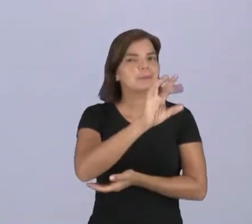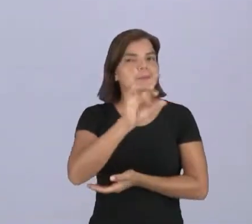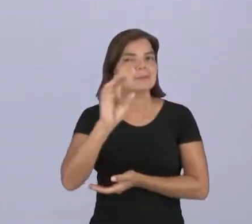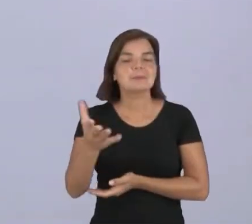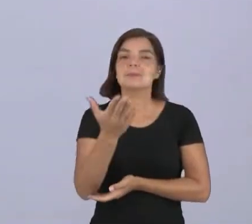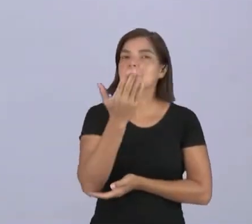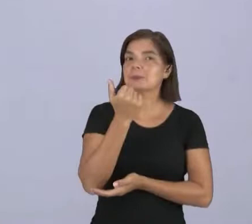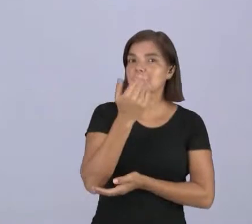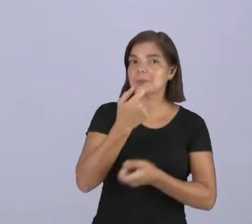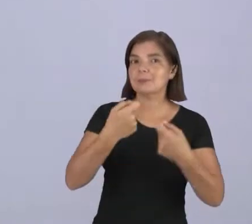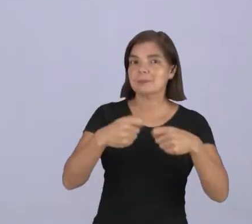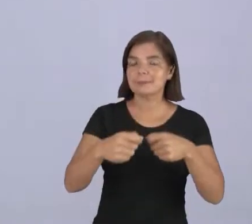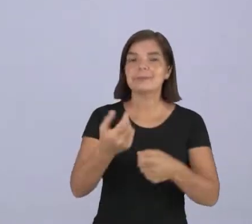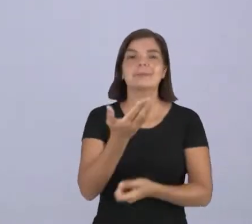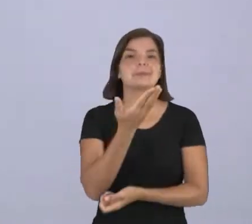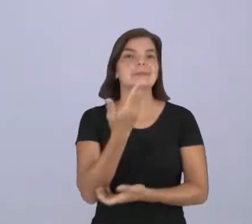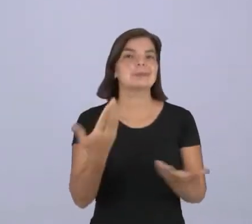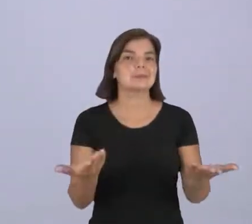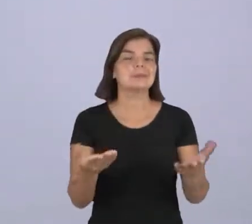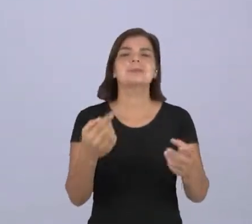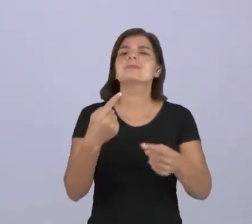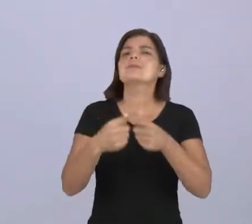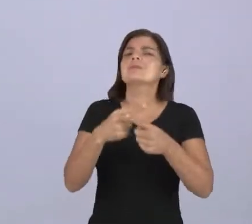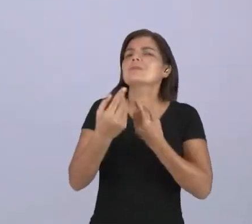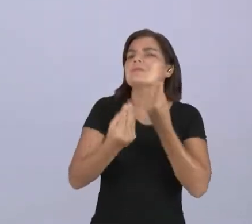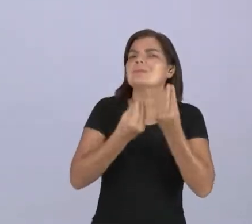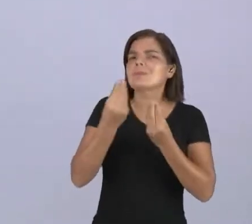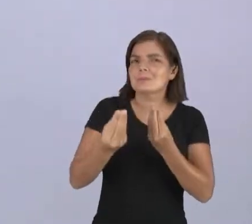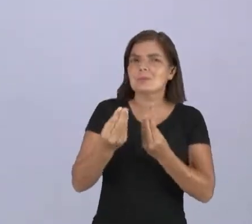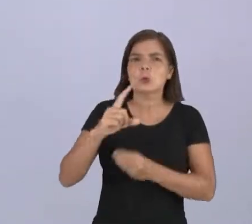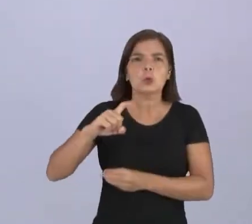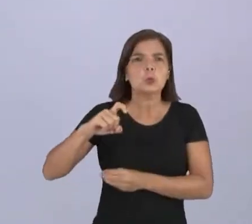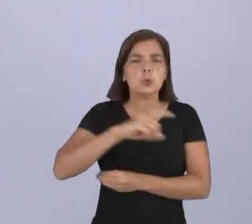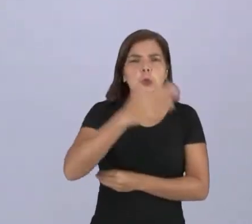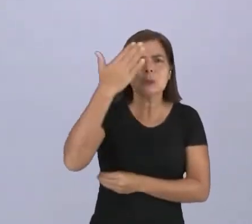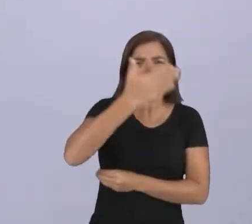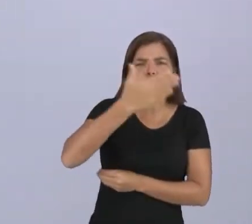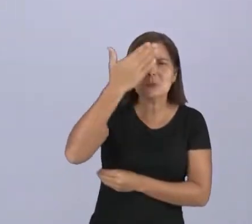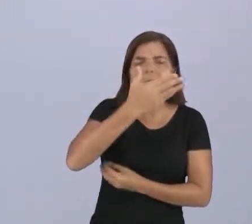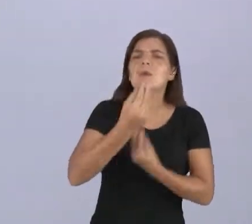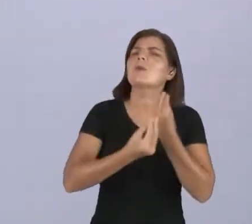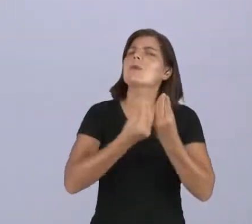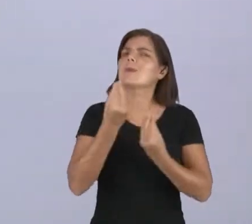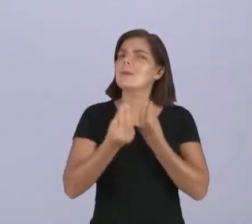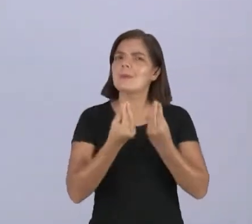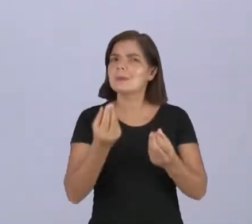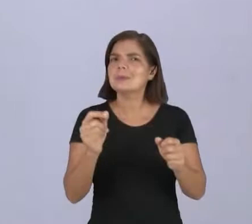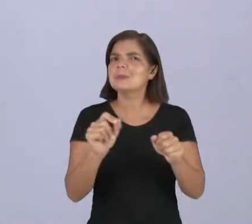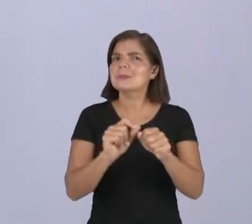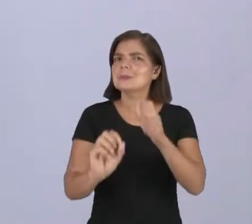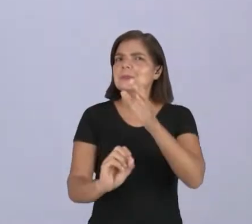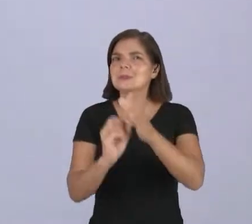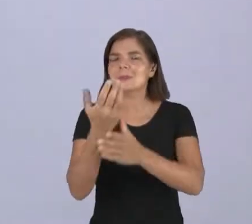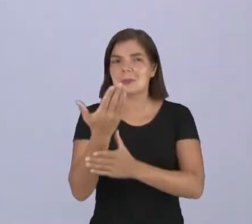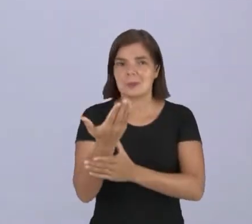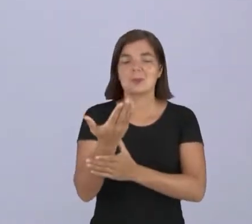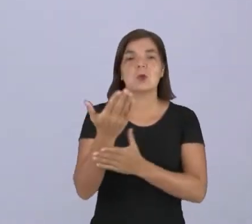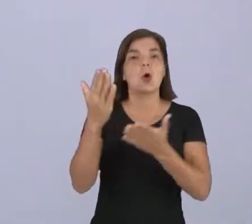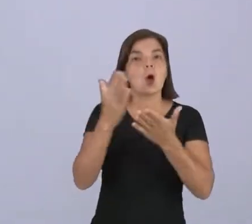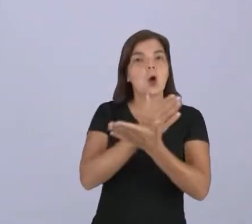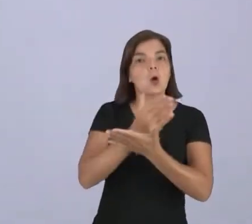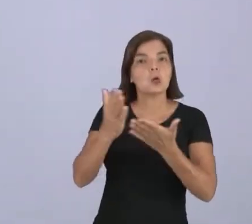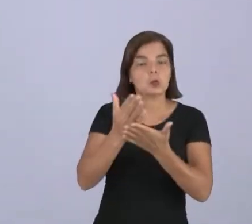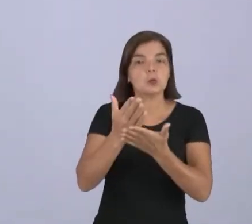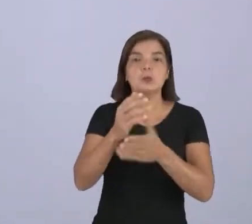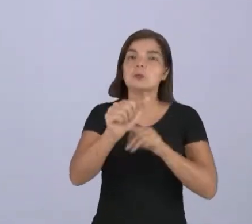cada um dos alimentos que a gente precisa consumir. E por que os micro-organismos vão acabar fazendo isso, Por que vão acabar acontecendo alguns